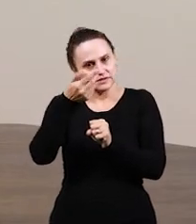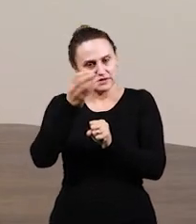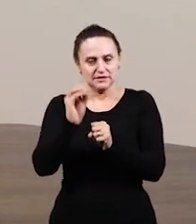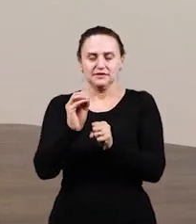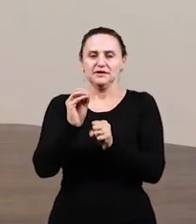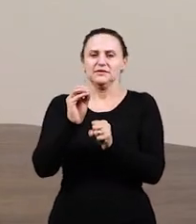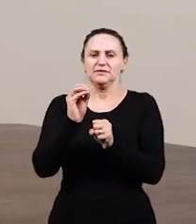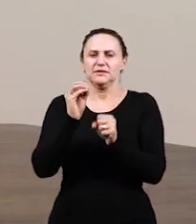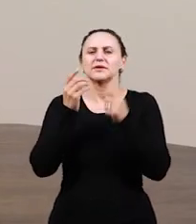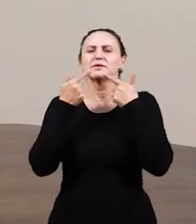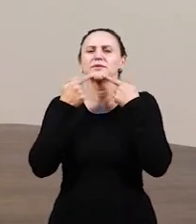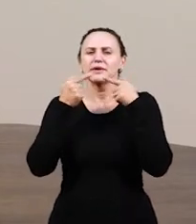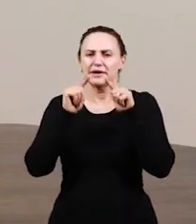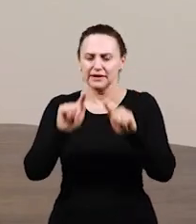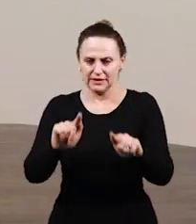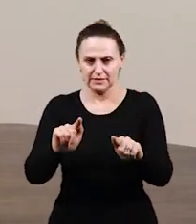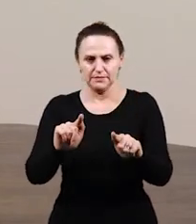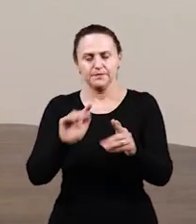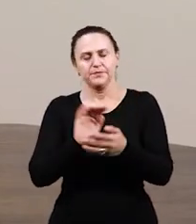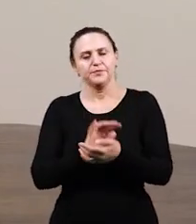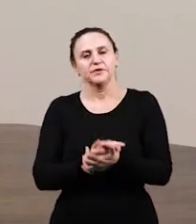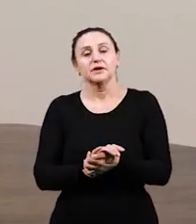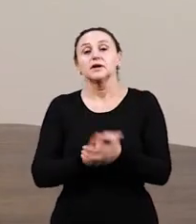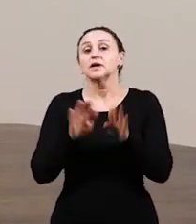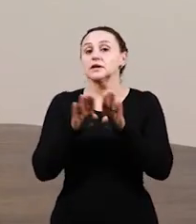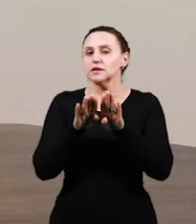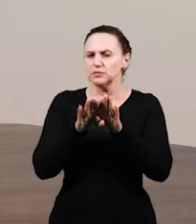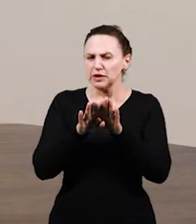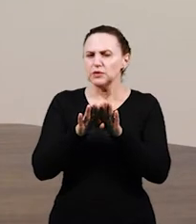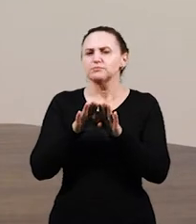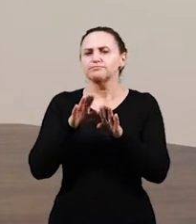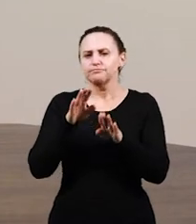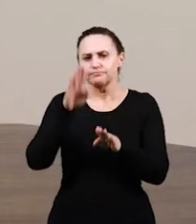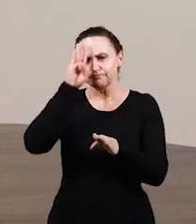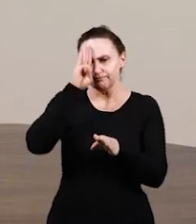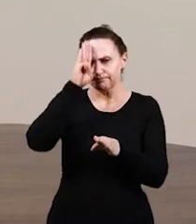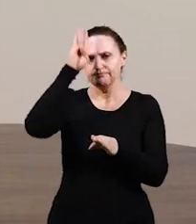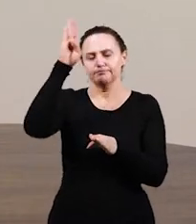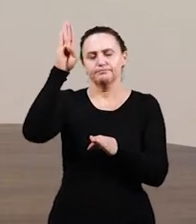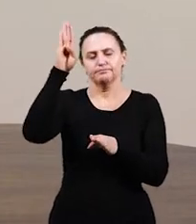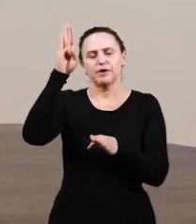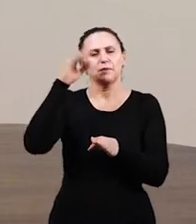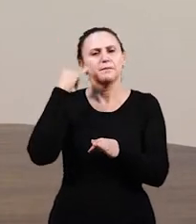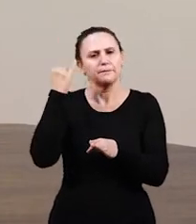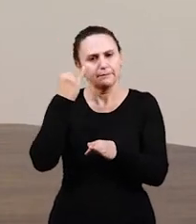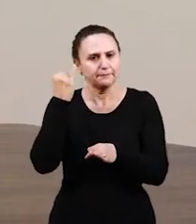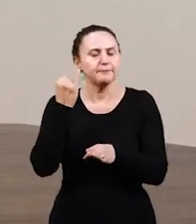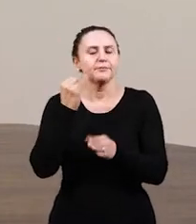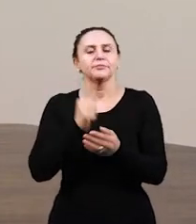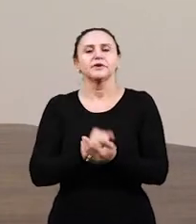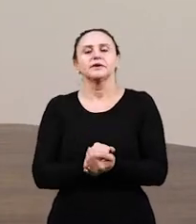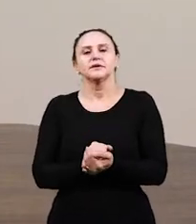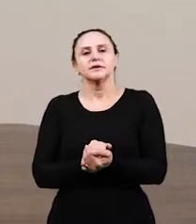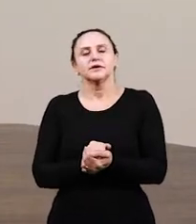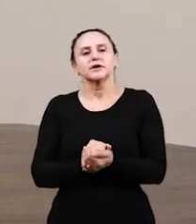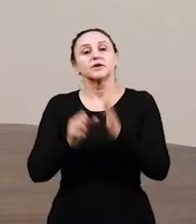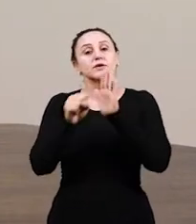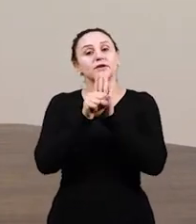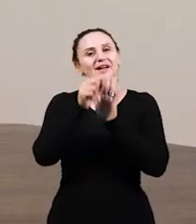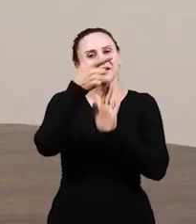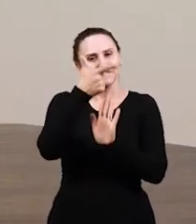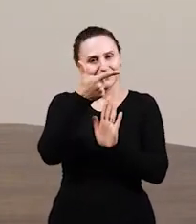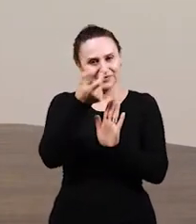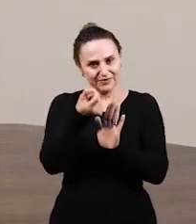gramática de Porto Real e depois um outro grande Marco dos estudos linguísticos já no século 20 com